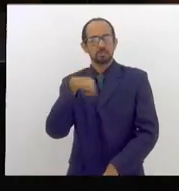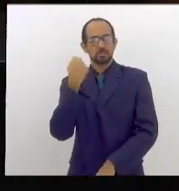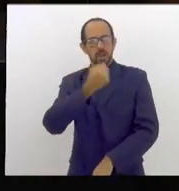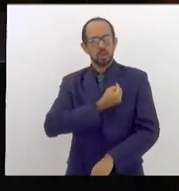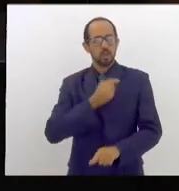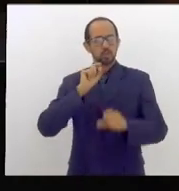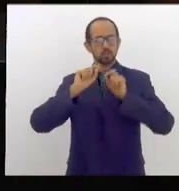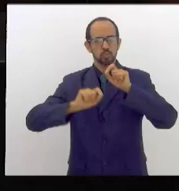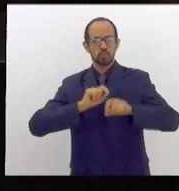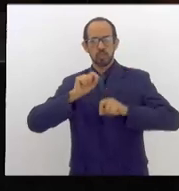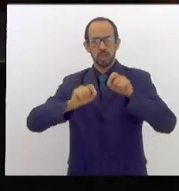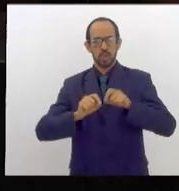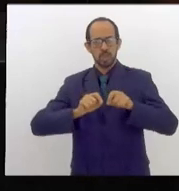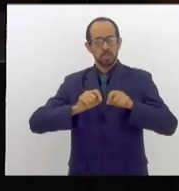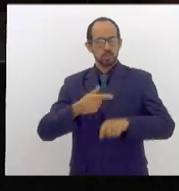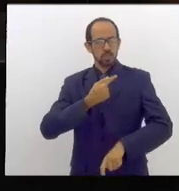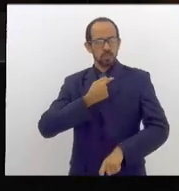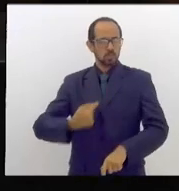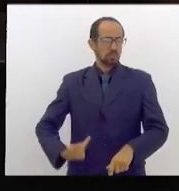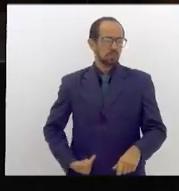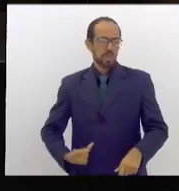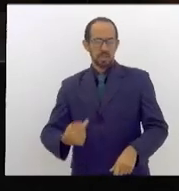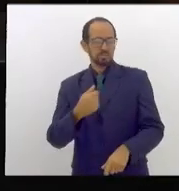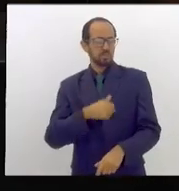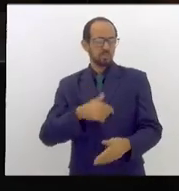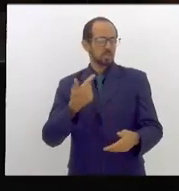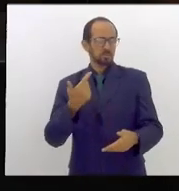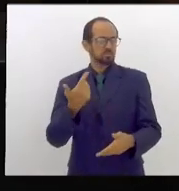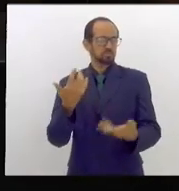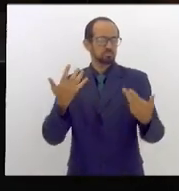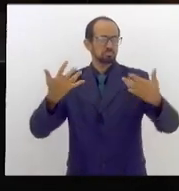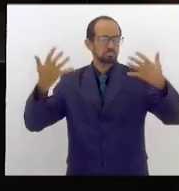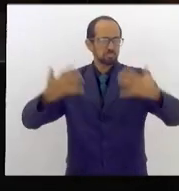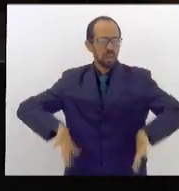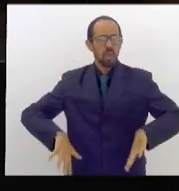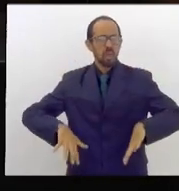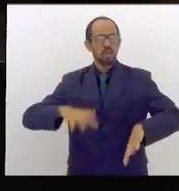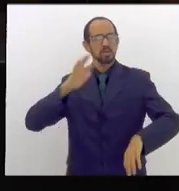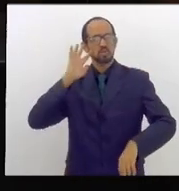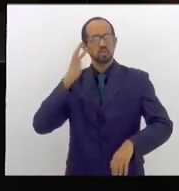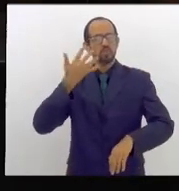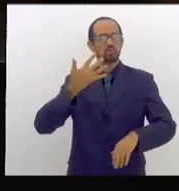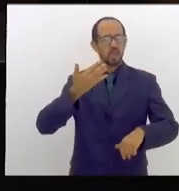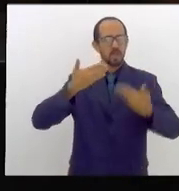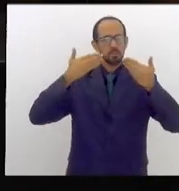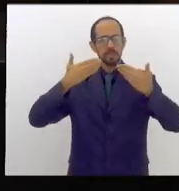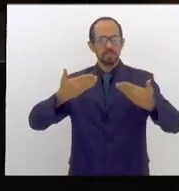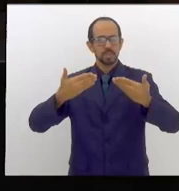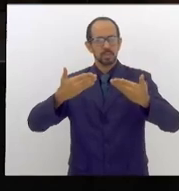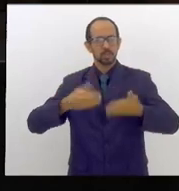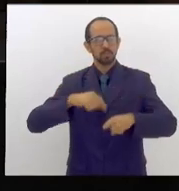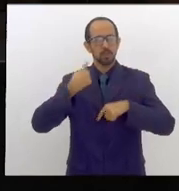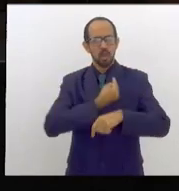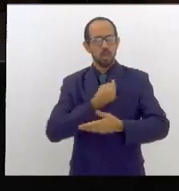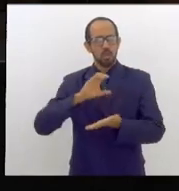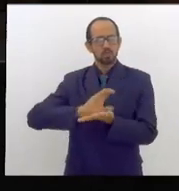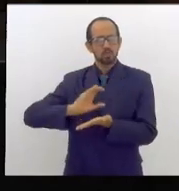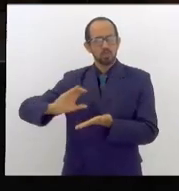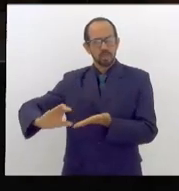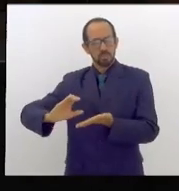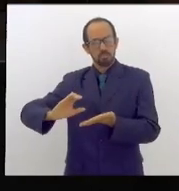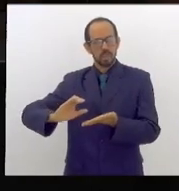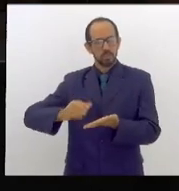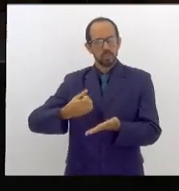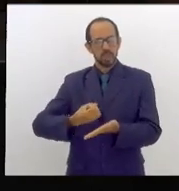afeito o governador do Estado de resolver essas questões apresentando um orçamento que seja factível